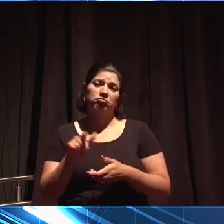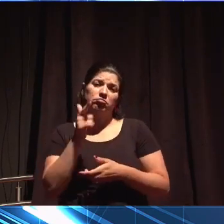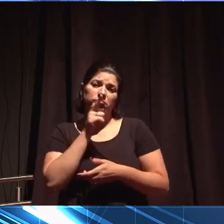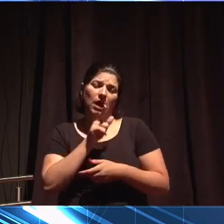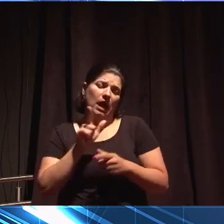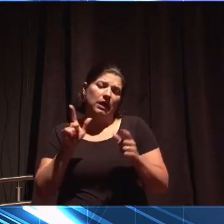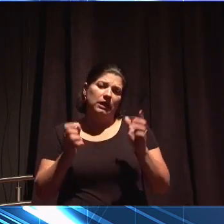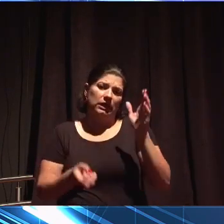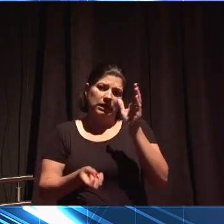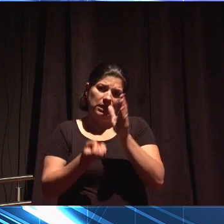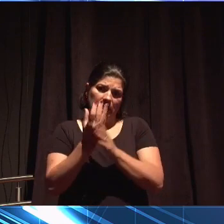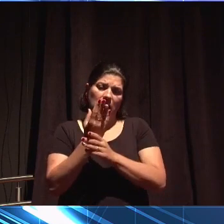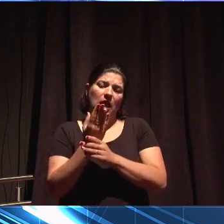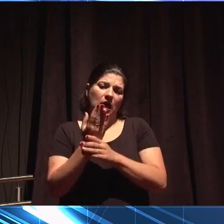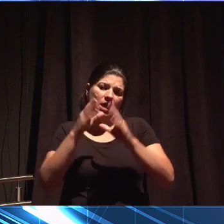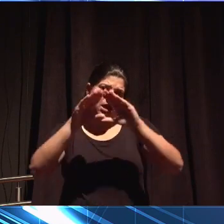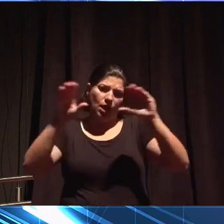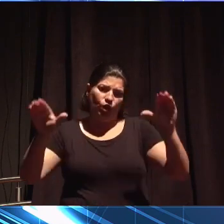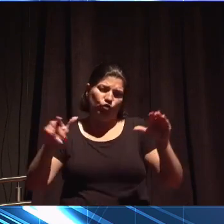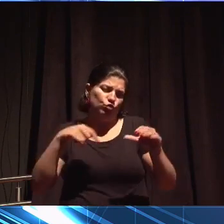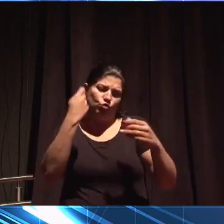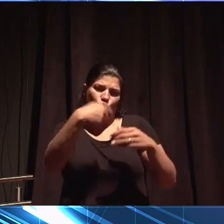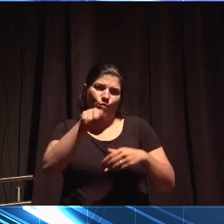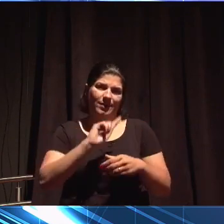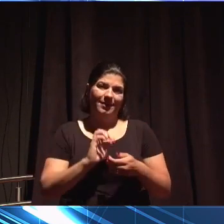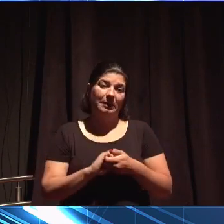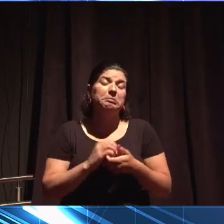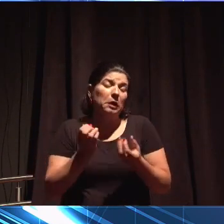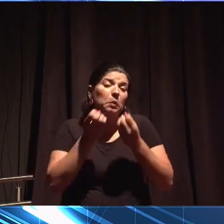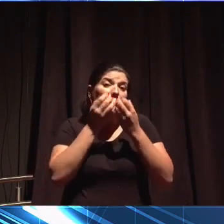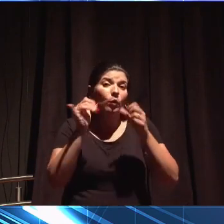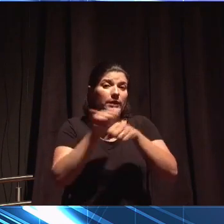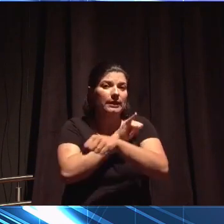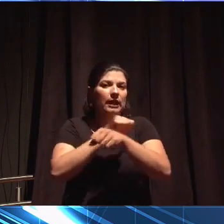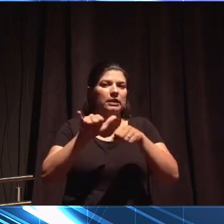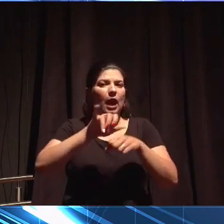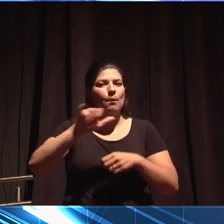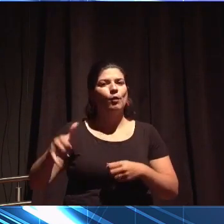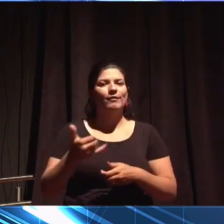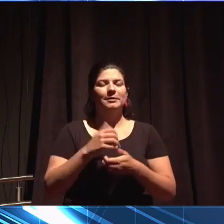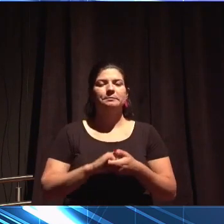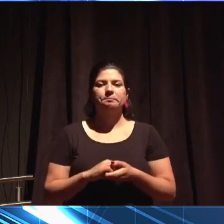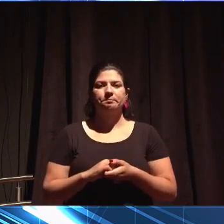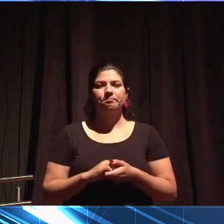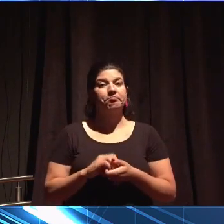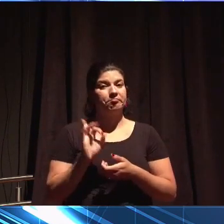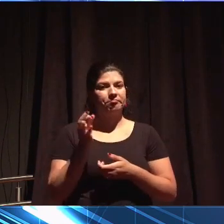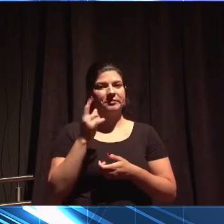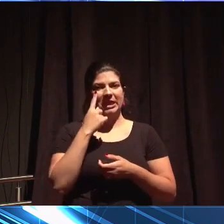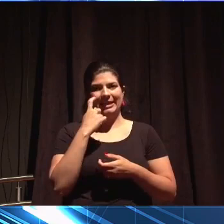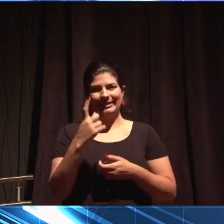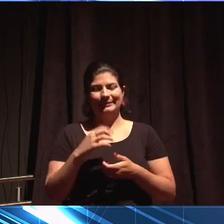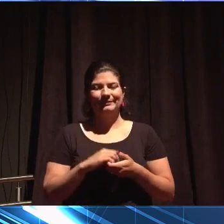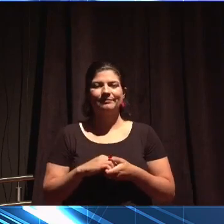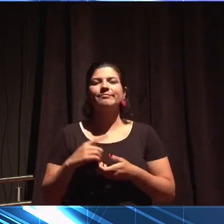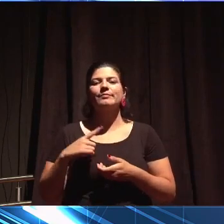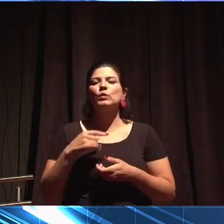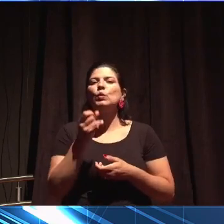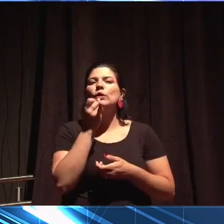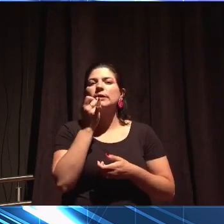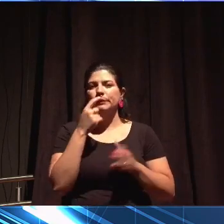cloud. Então, é uma estratégia bem show aí. Bem interessante. Aí, o segundo exemplo que a gente trouxe